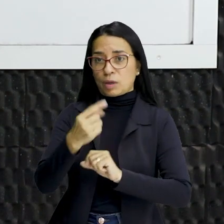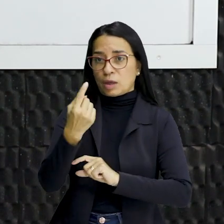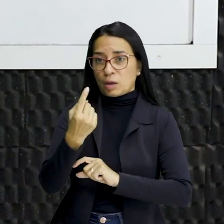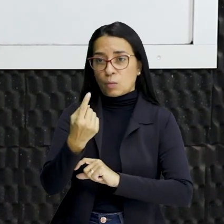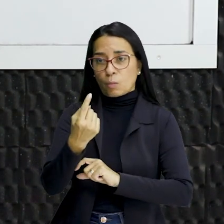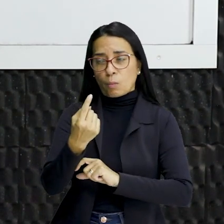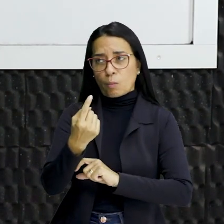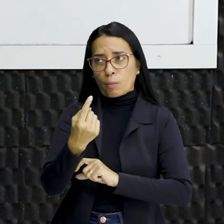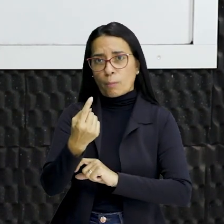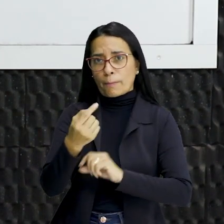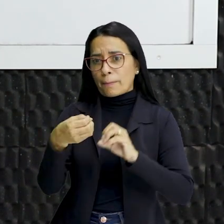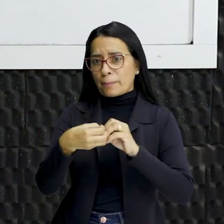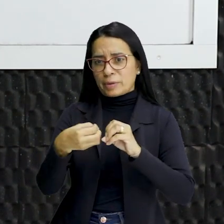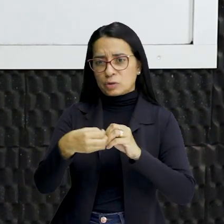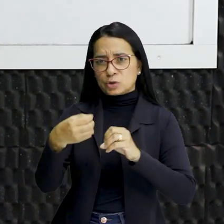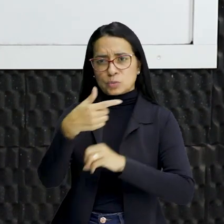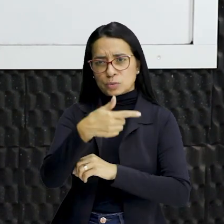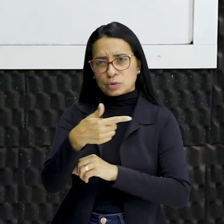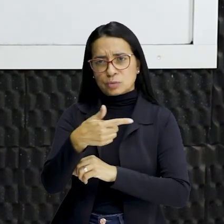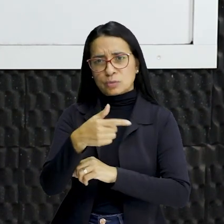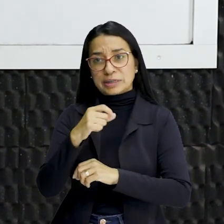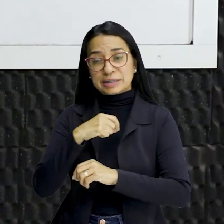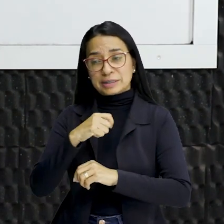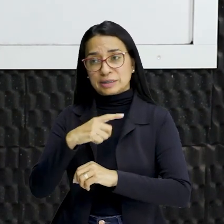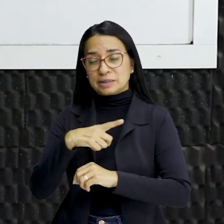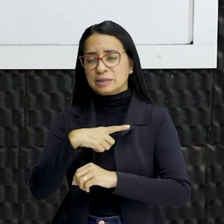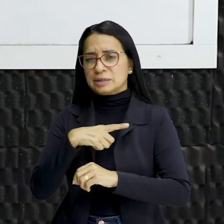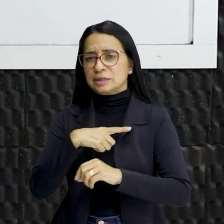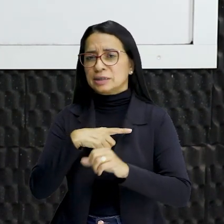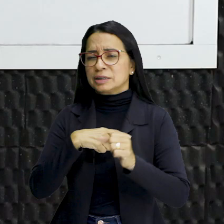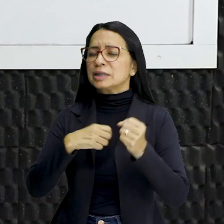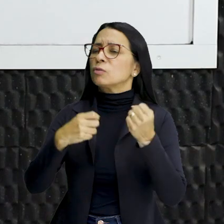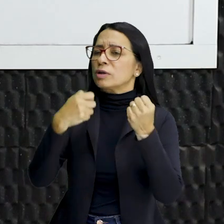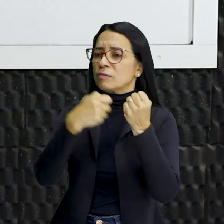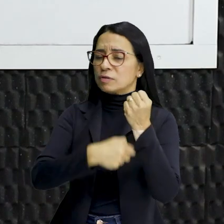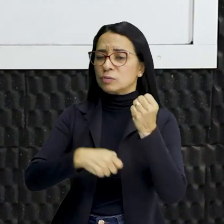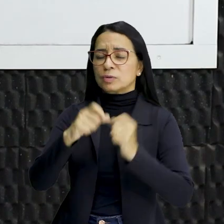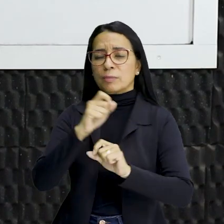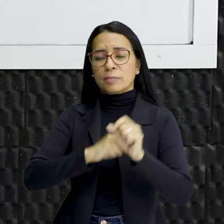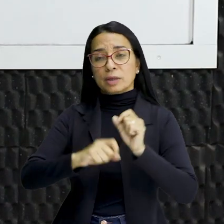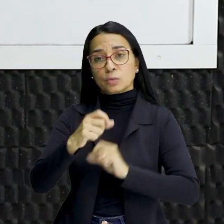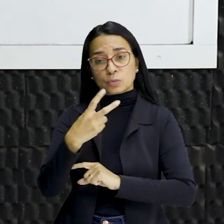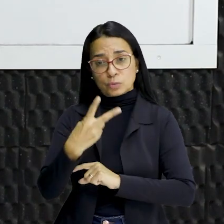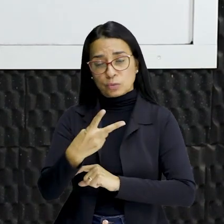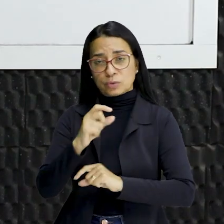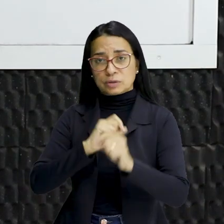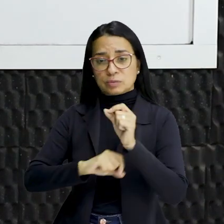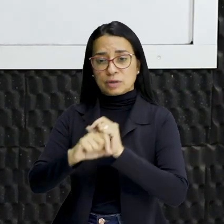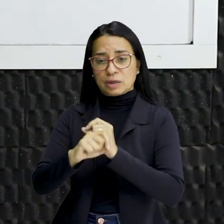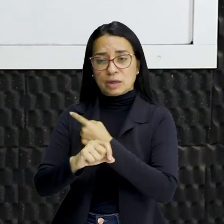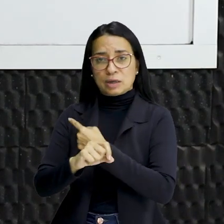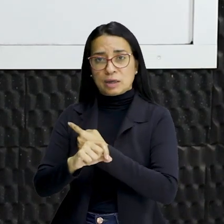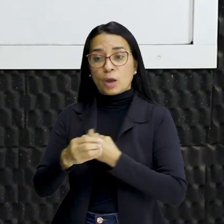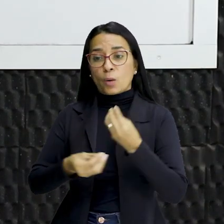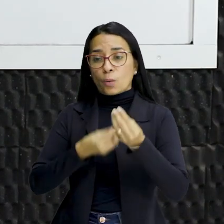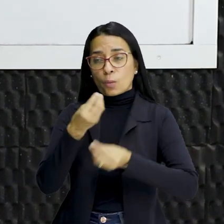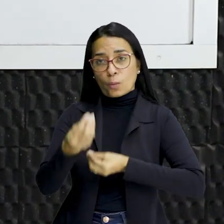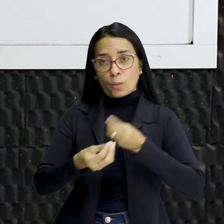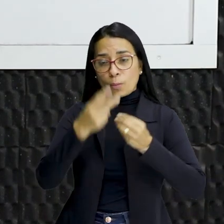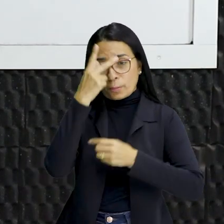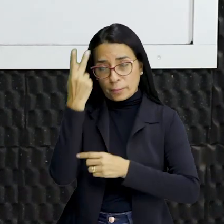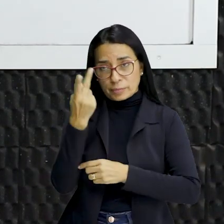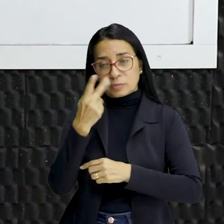É de um até bem próximo de dois se você tem faturamento dois já entra aqui ó